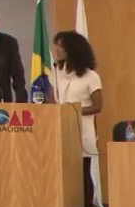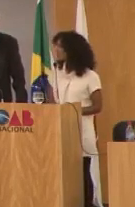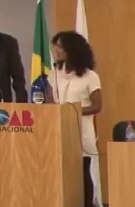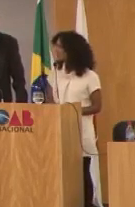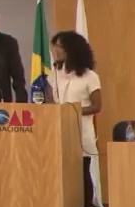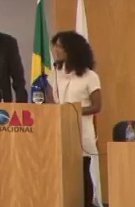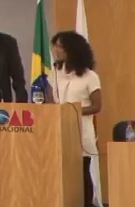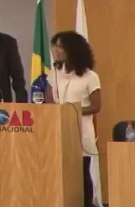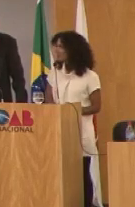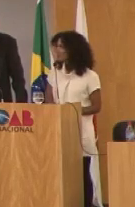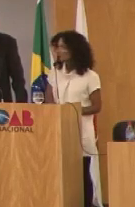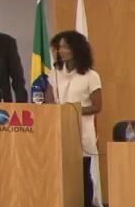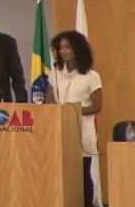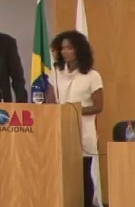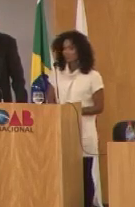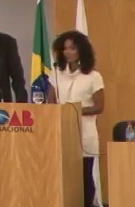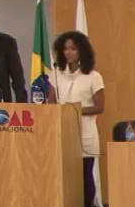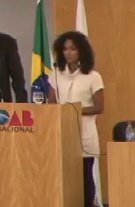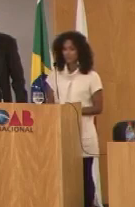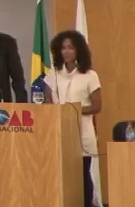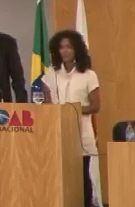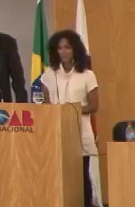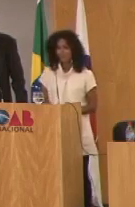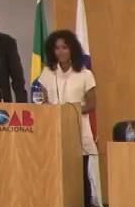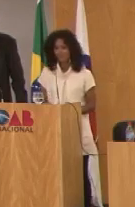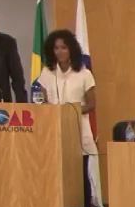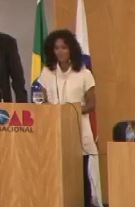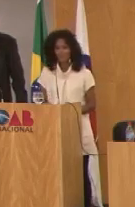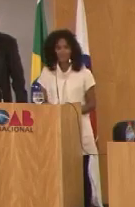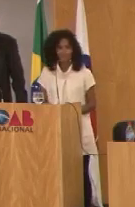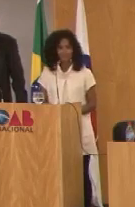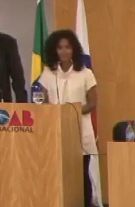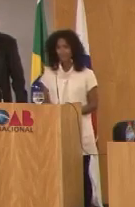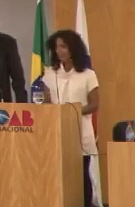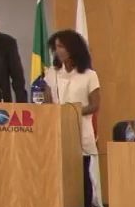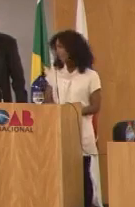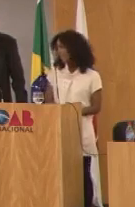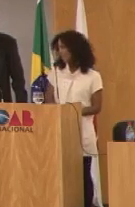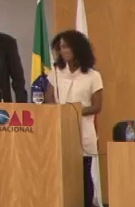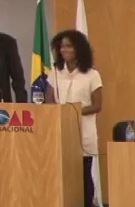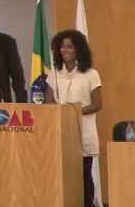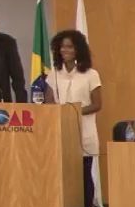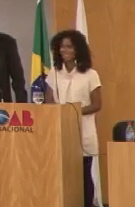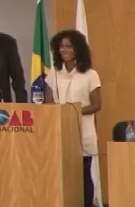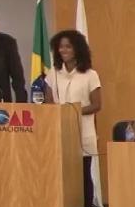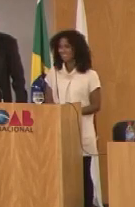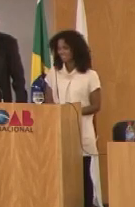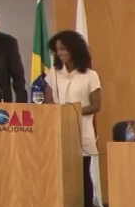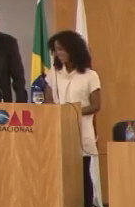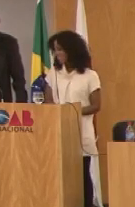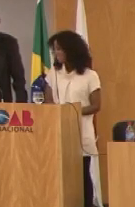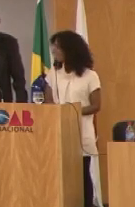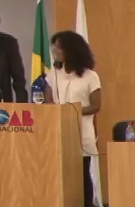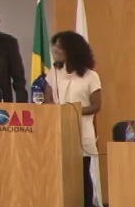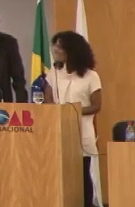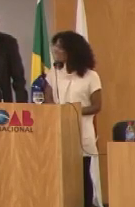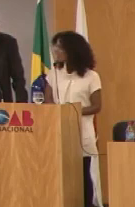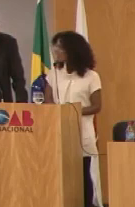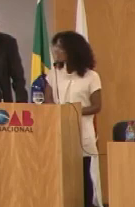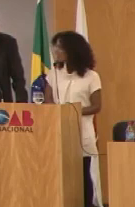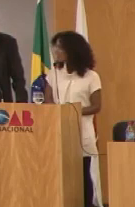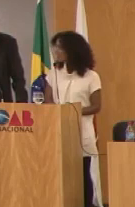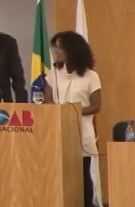falar agora o sargento da Polícia Militar de Santa Catarina, Elisandro Lotim de Souza, presidente